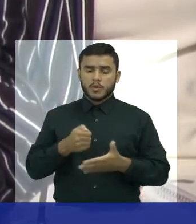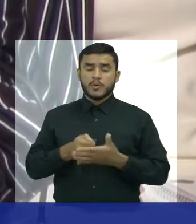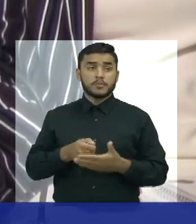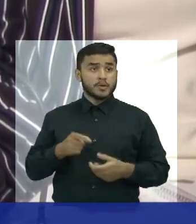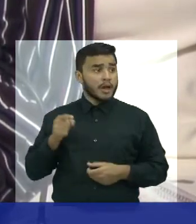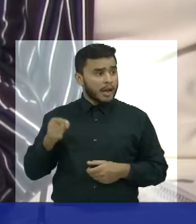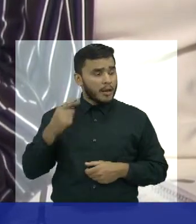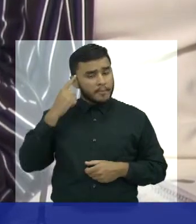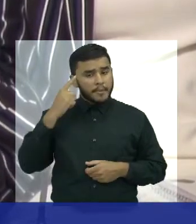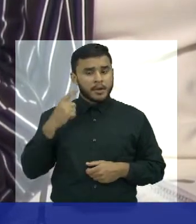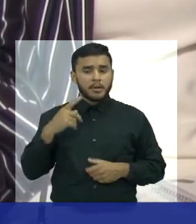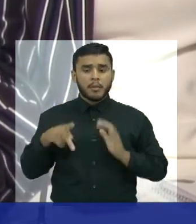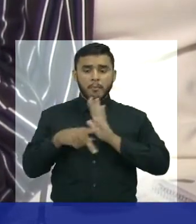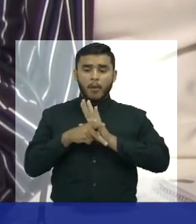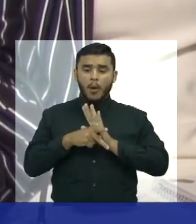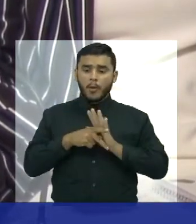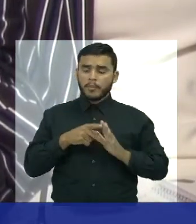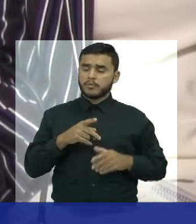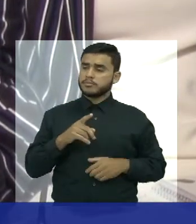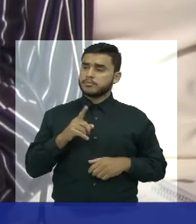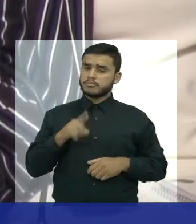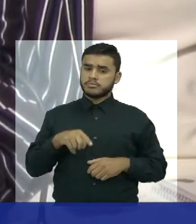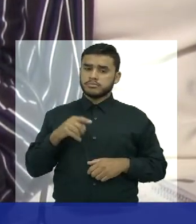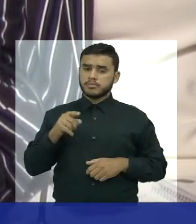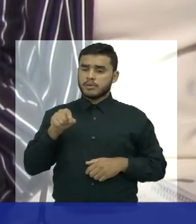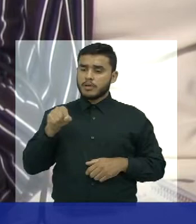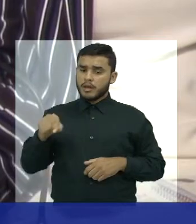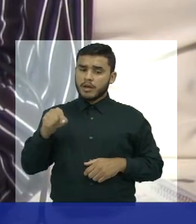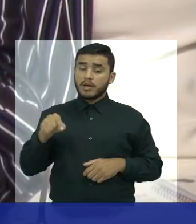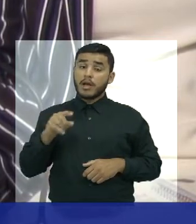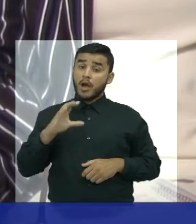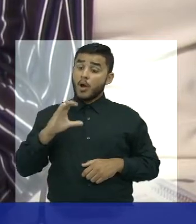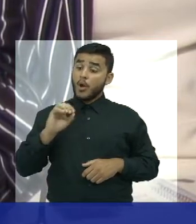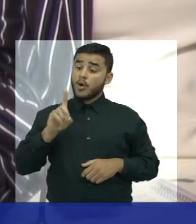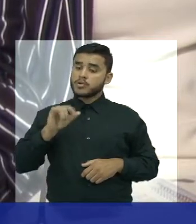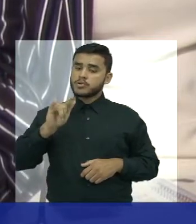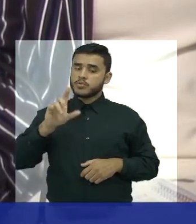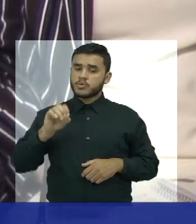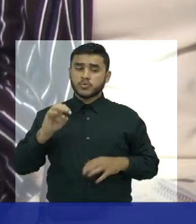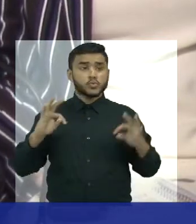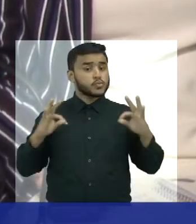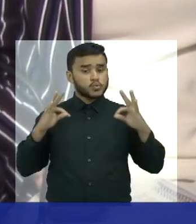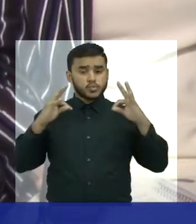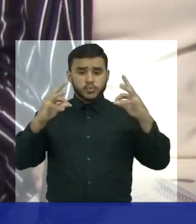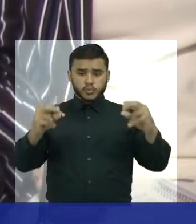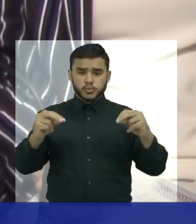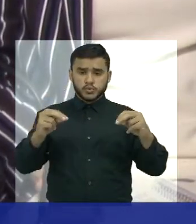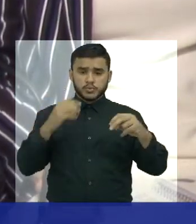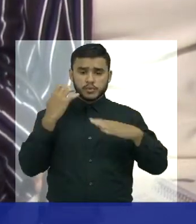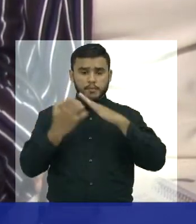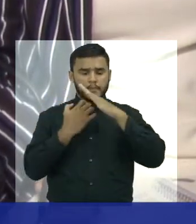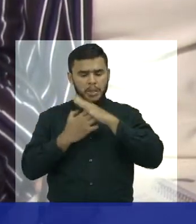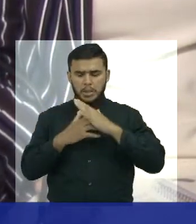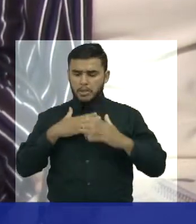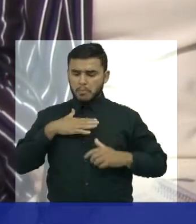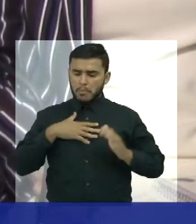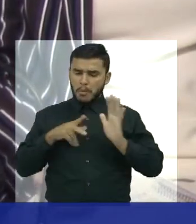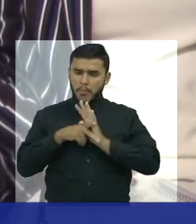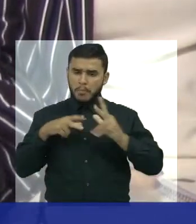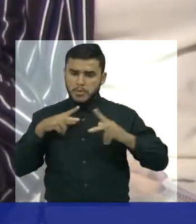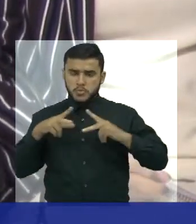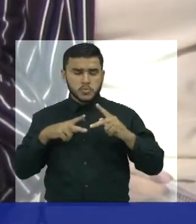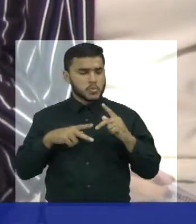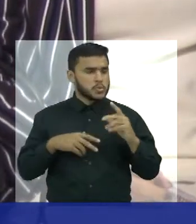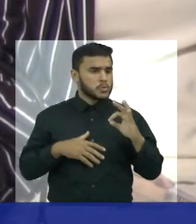parte do particular, o destinatário desse código é todo cidadão, toda entidade do município de Fortaleza. Então, existe